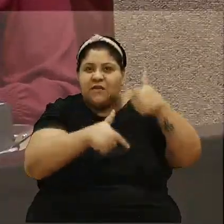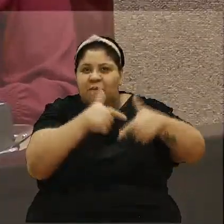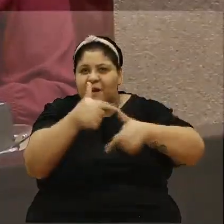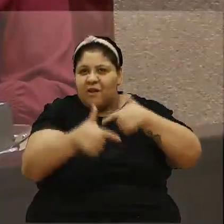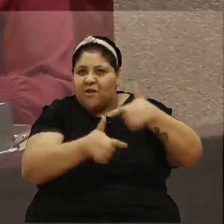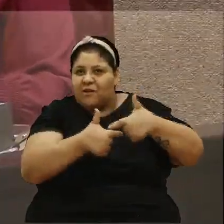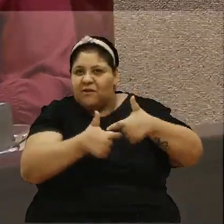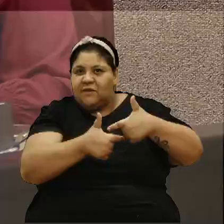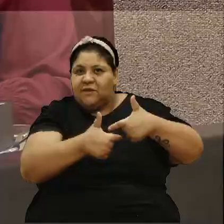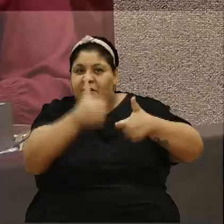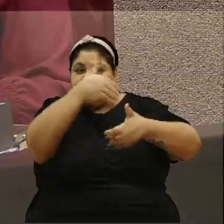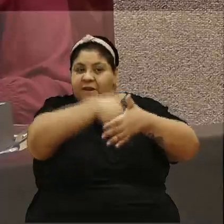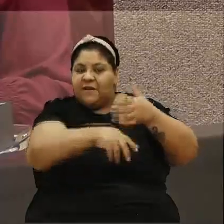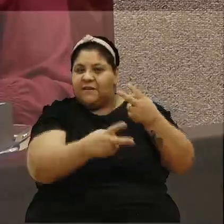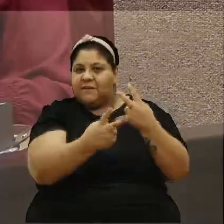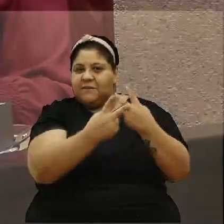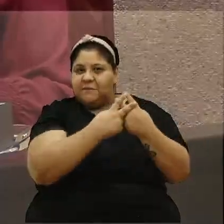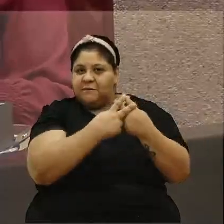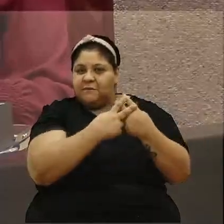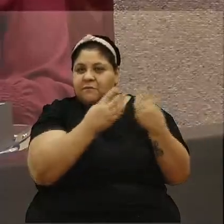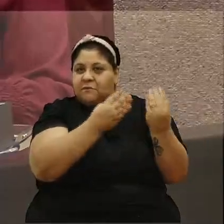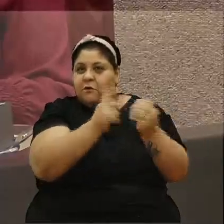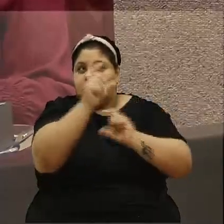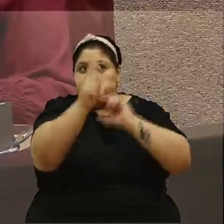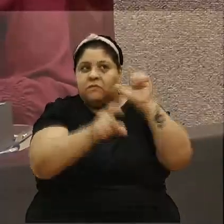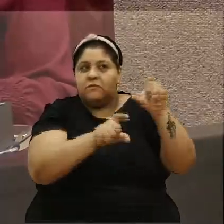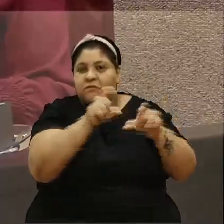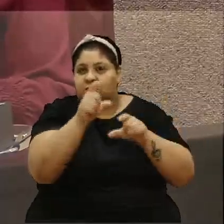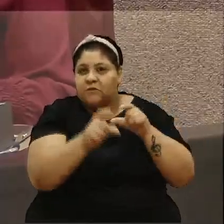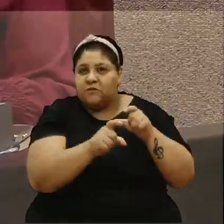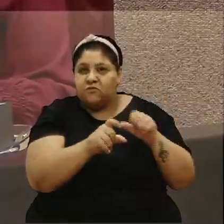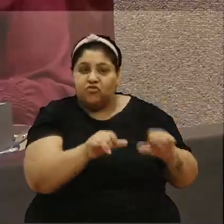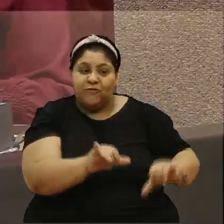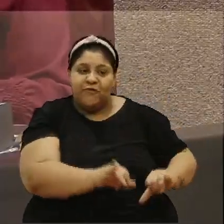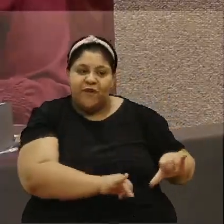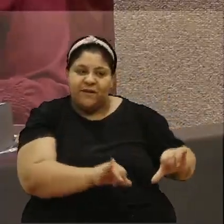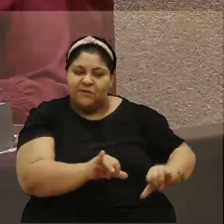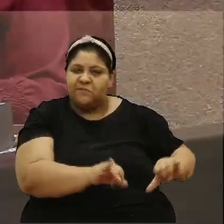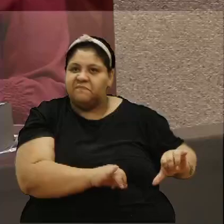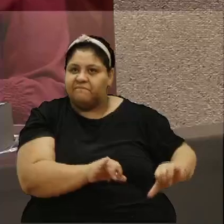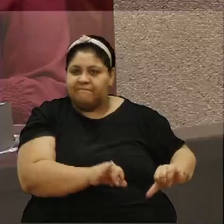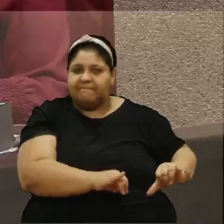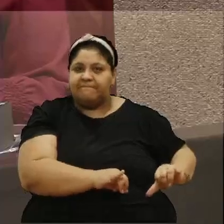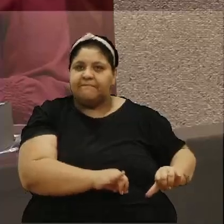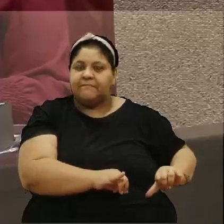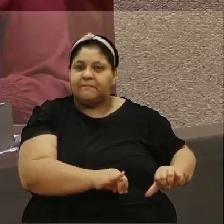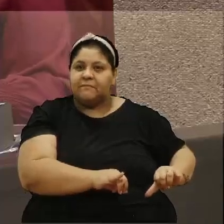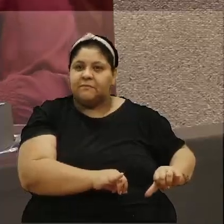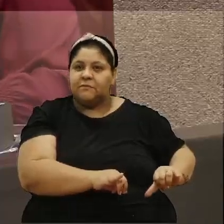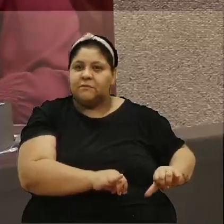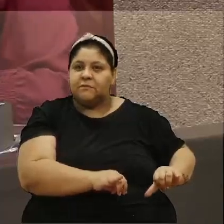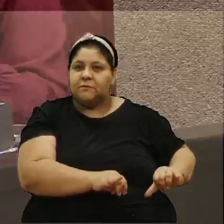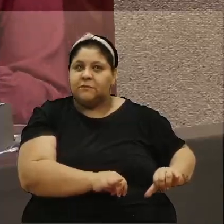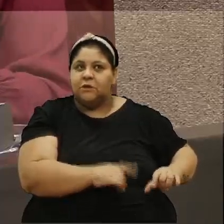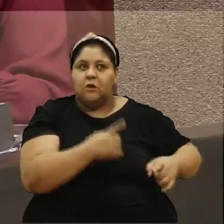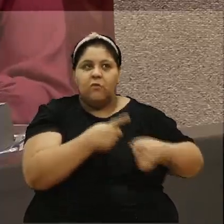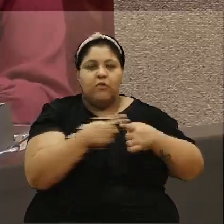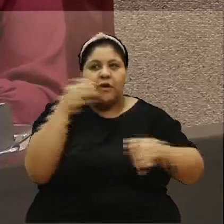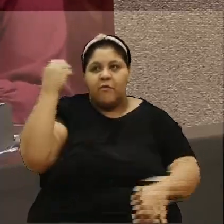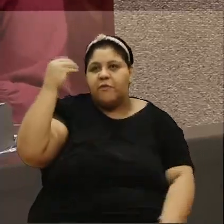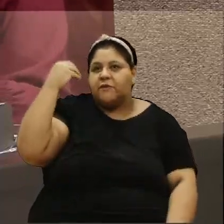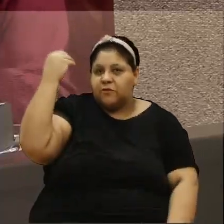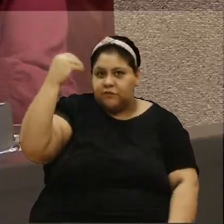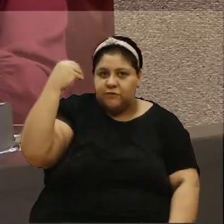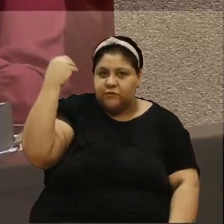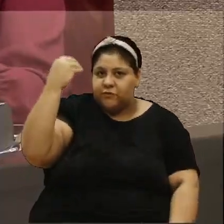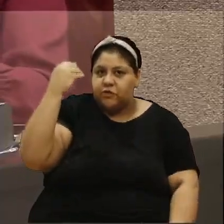sistema prisional, né? Muitas pessoas aí sofrendo, né, pela questão psicológica realmente